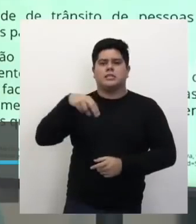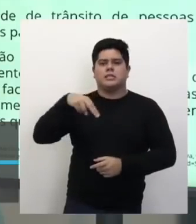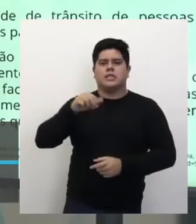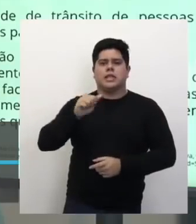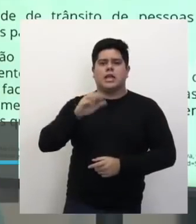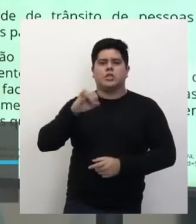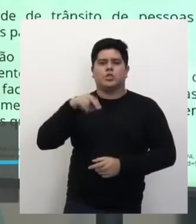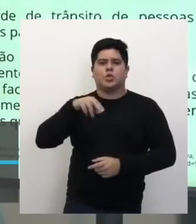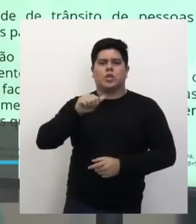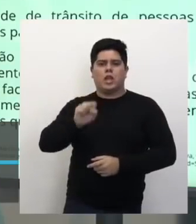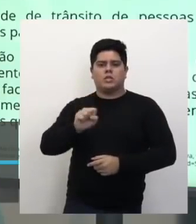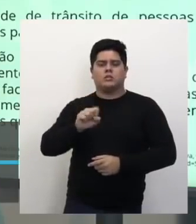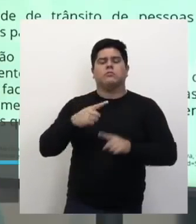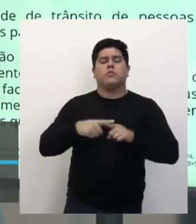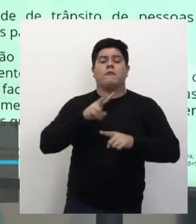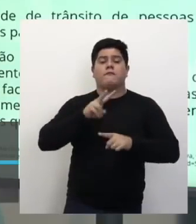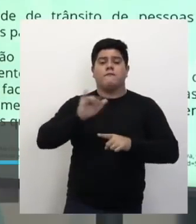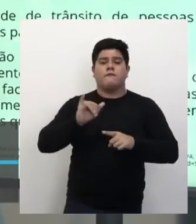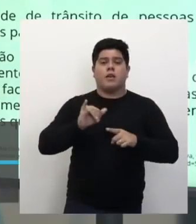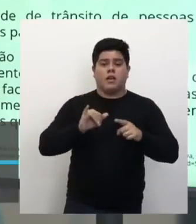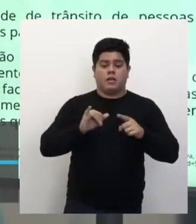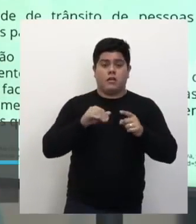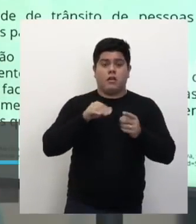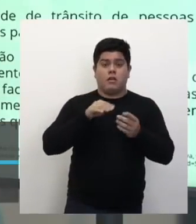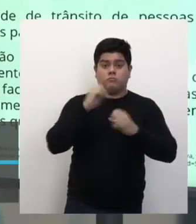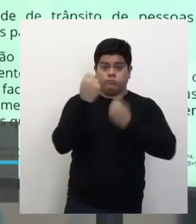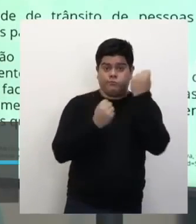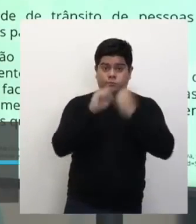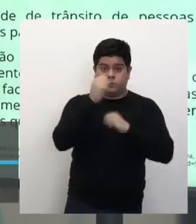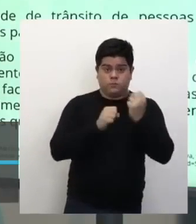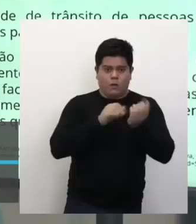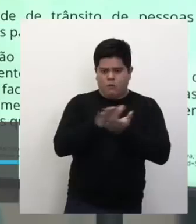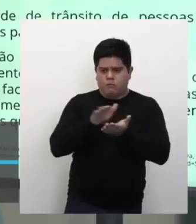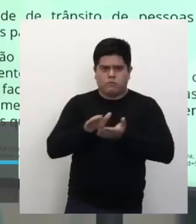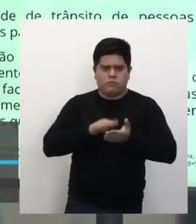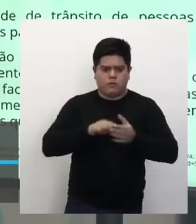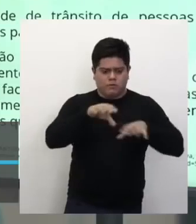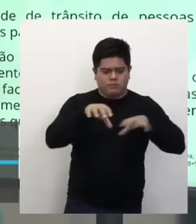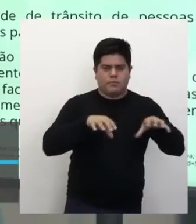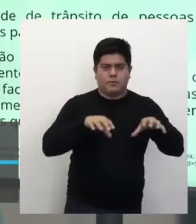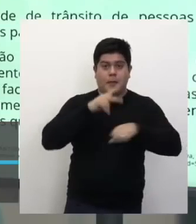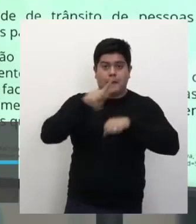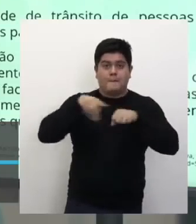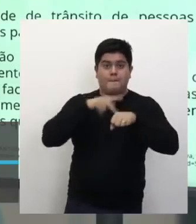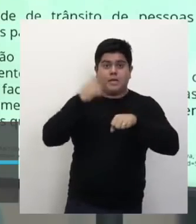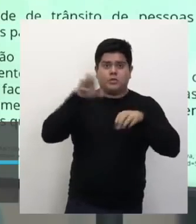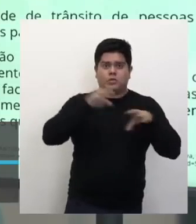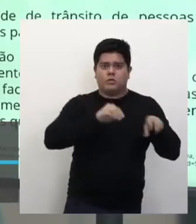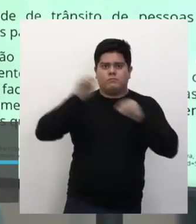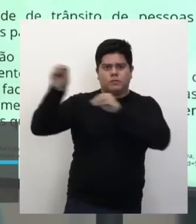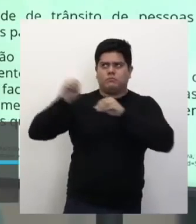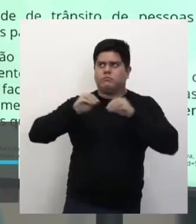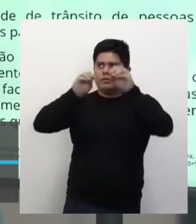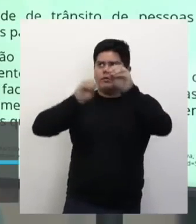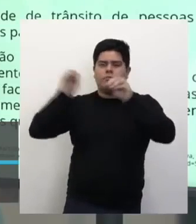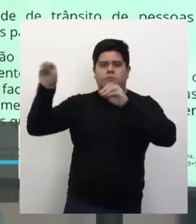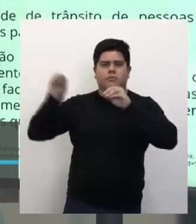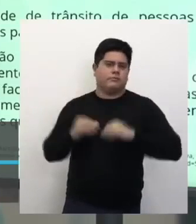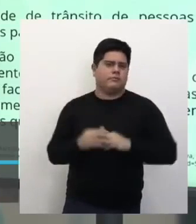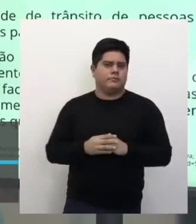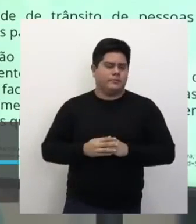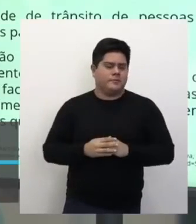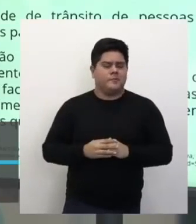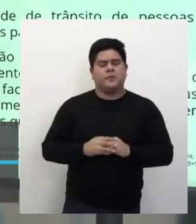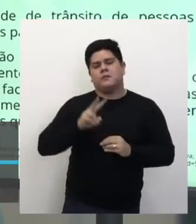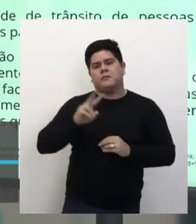seu modo de produção, seus meios de produção para outros países, para lucrar mais. Isso também tem que ser distribuído também para os